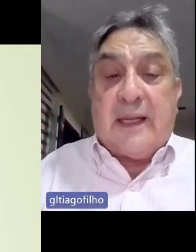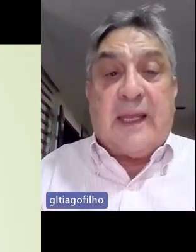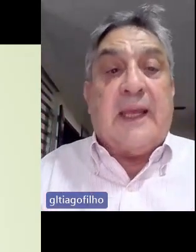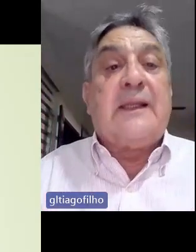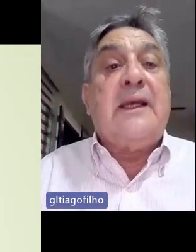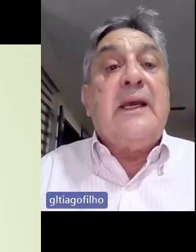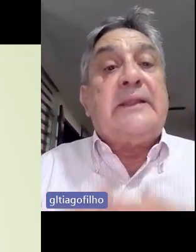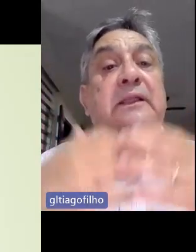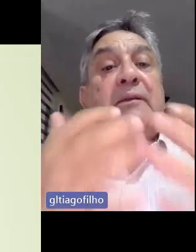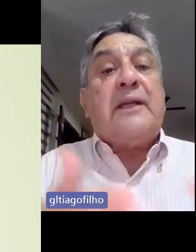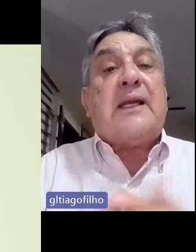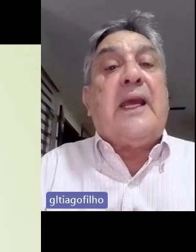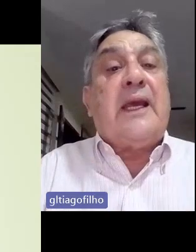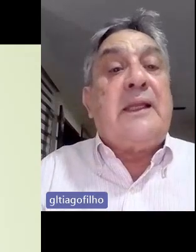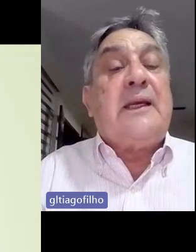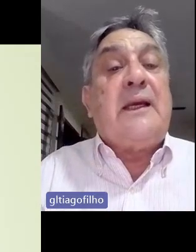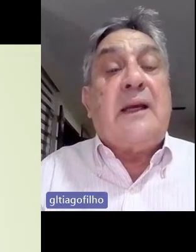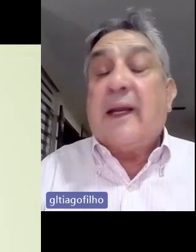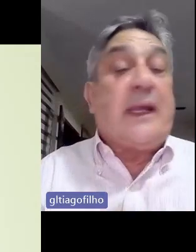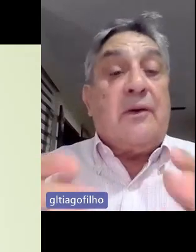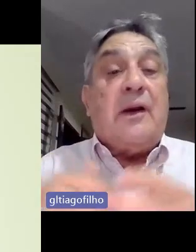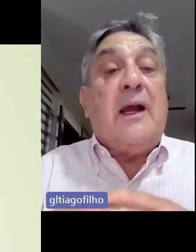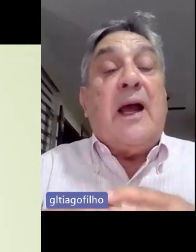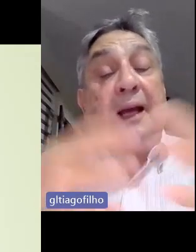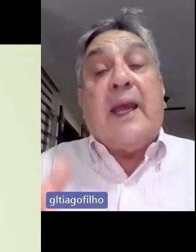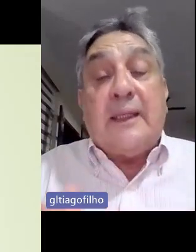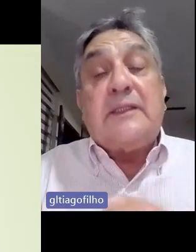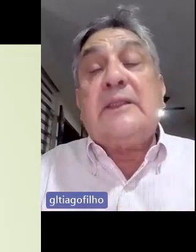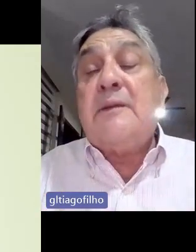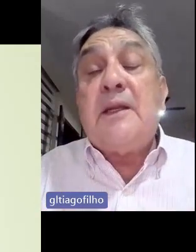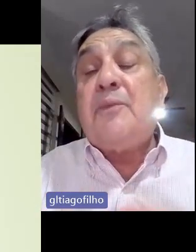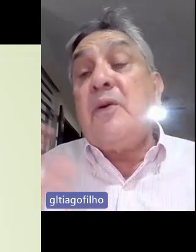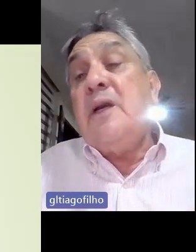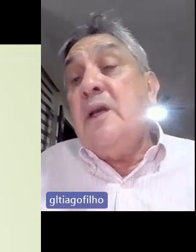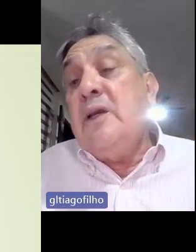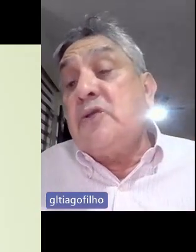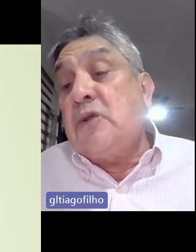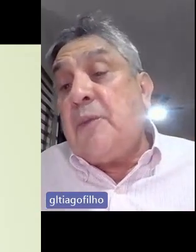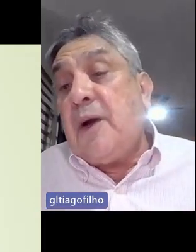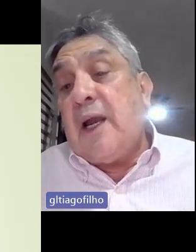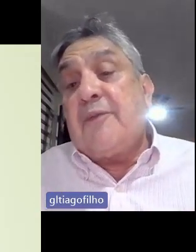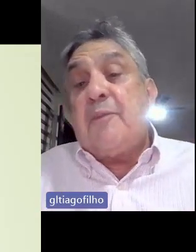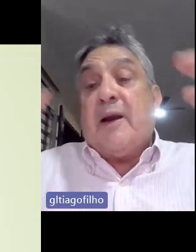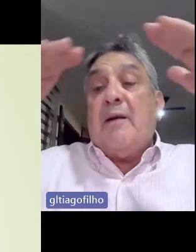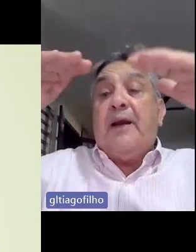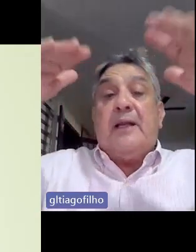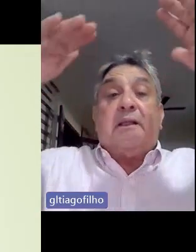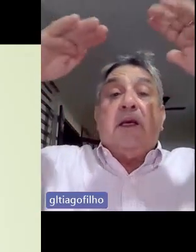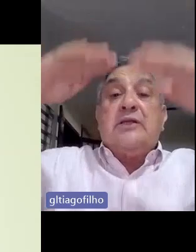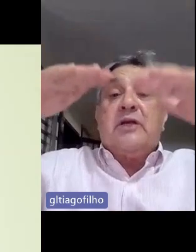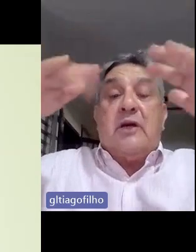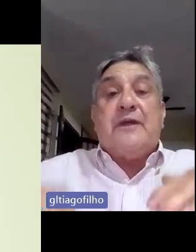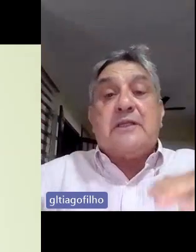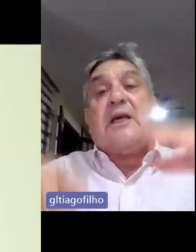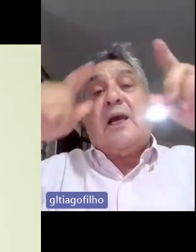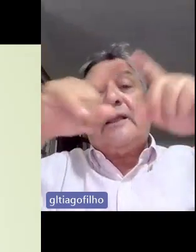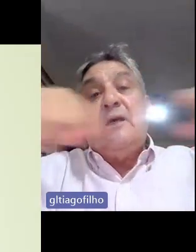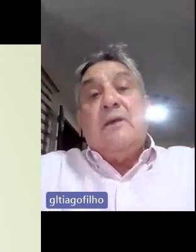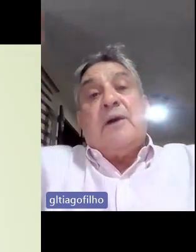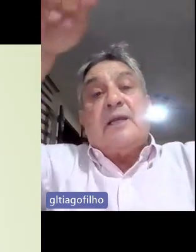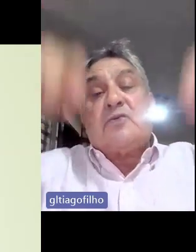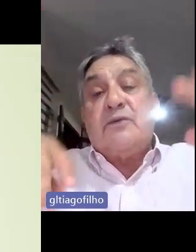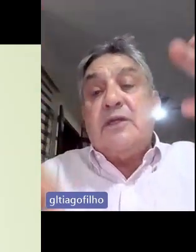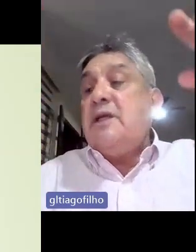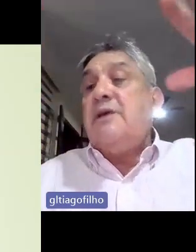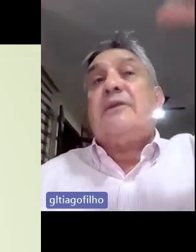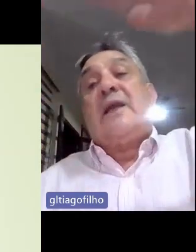é que a gente determina a queda? A gente determina a queda, né? A queda não. A queda a gente determina por Estudo topográfico. Pega uma planta,